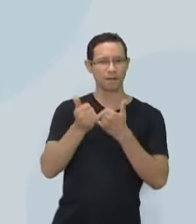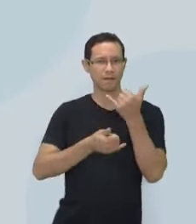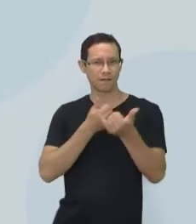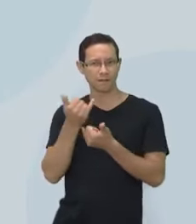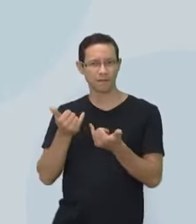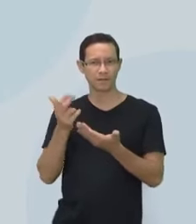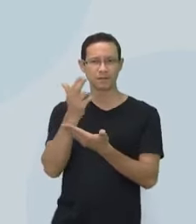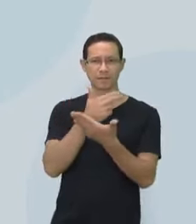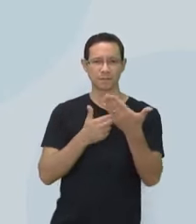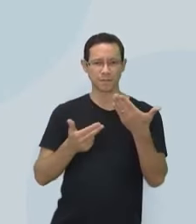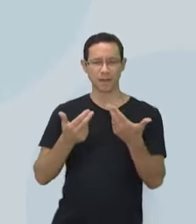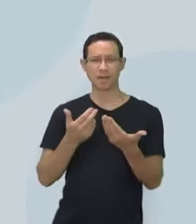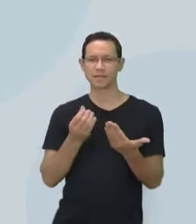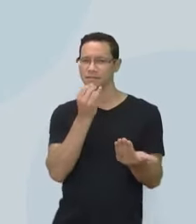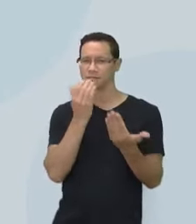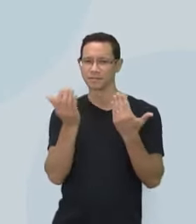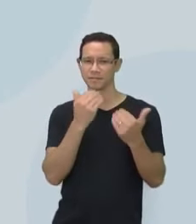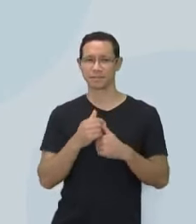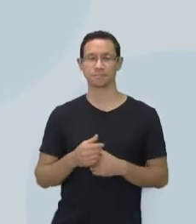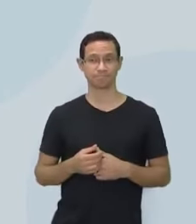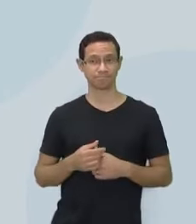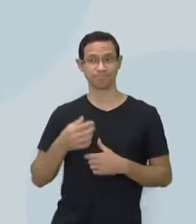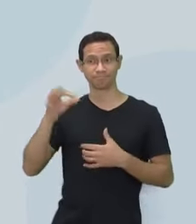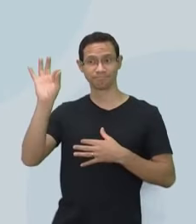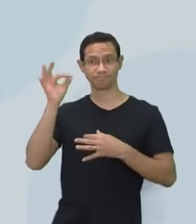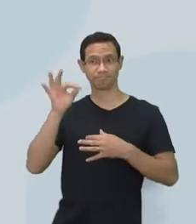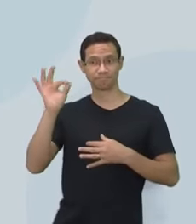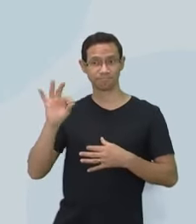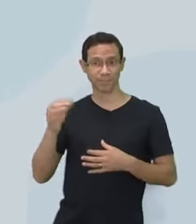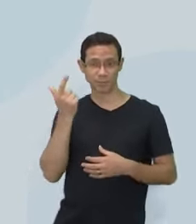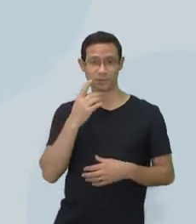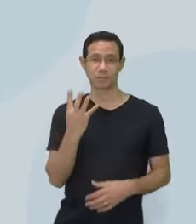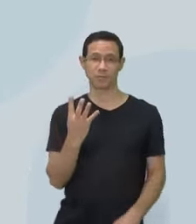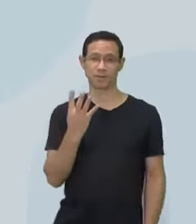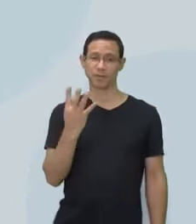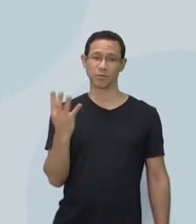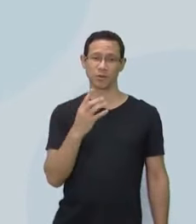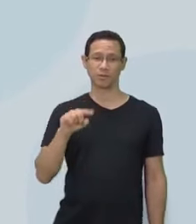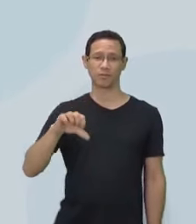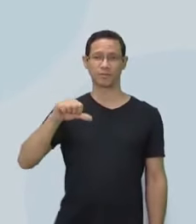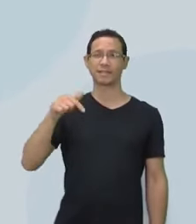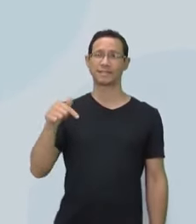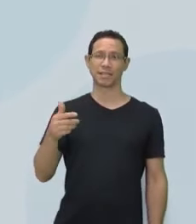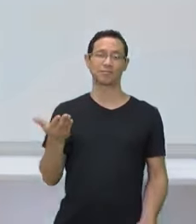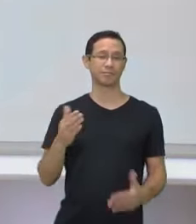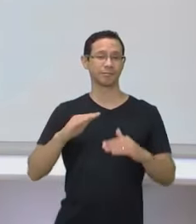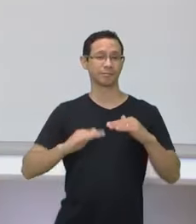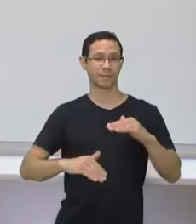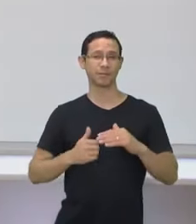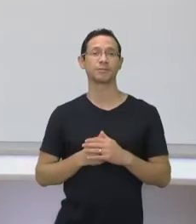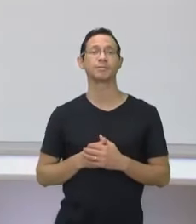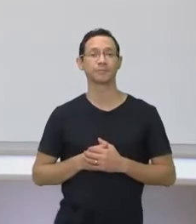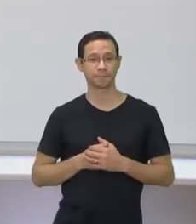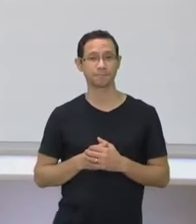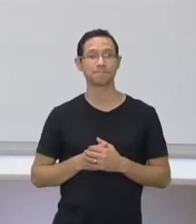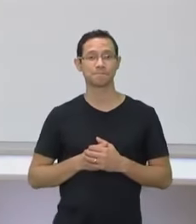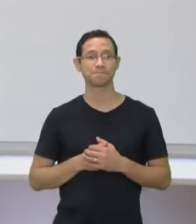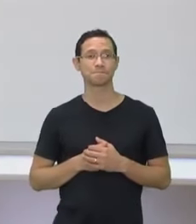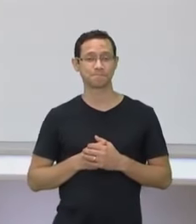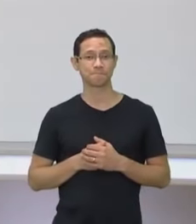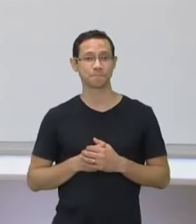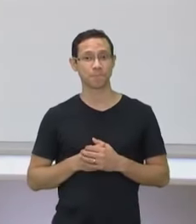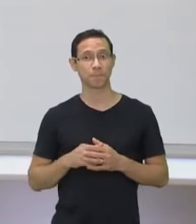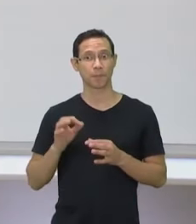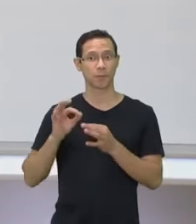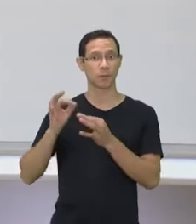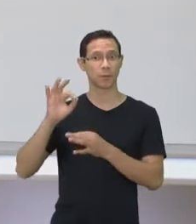imagens. E o índice de acerto é 44,97, que ficou abaixo aí para a rede, né? É uma habilidade um pouco longa,